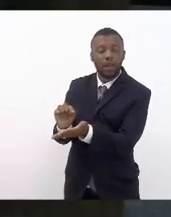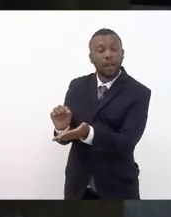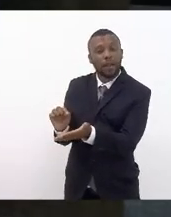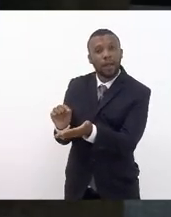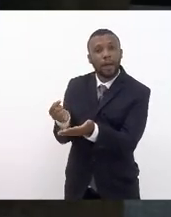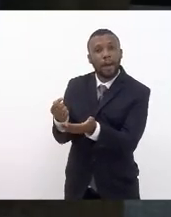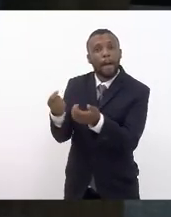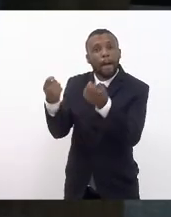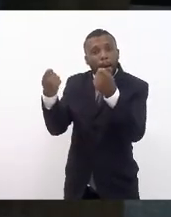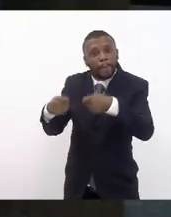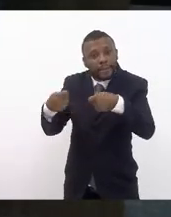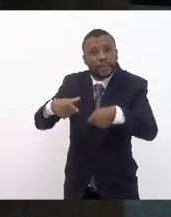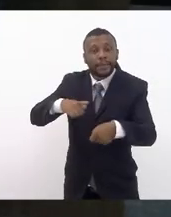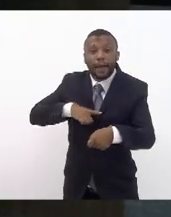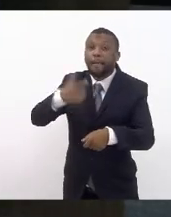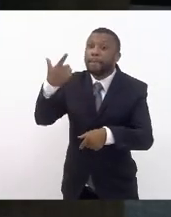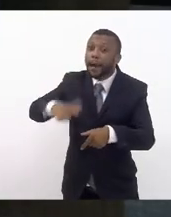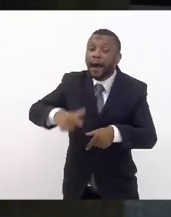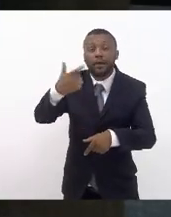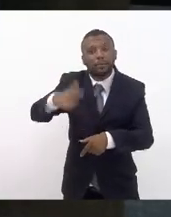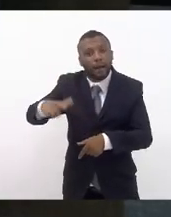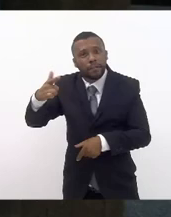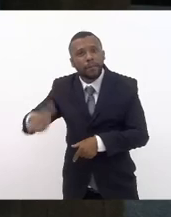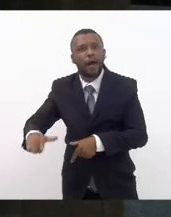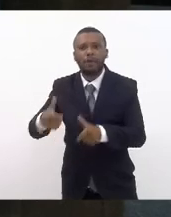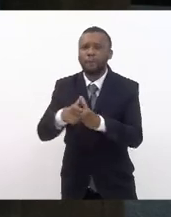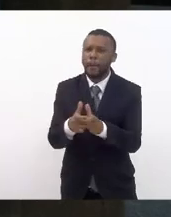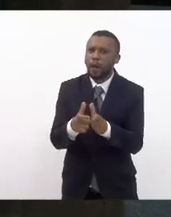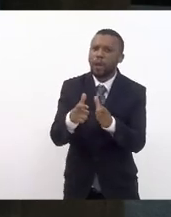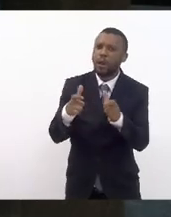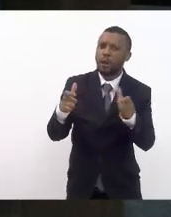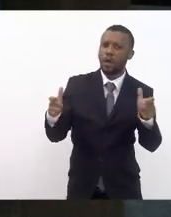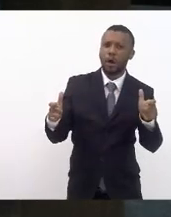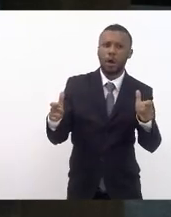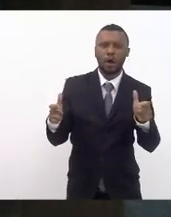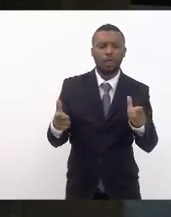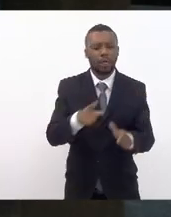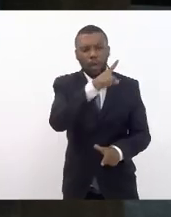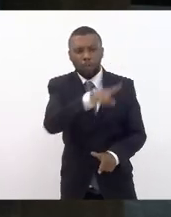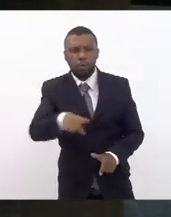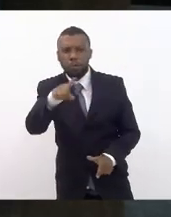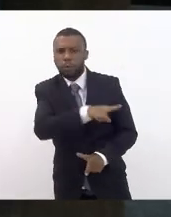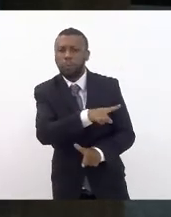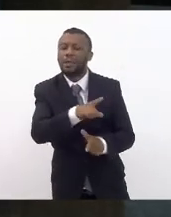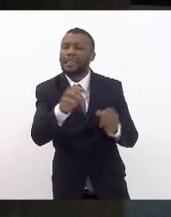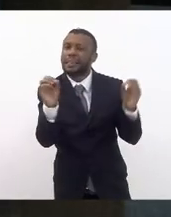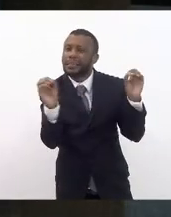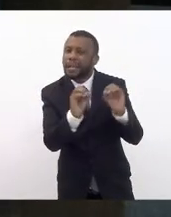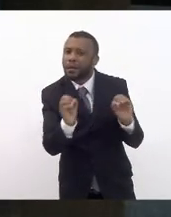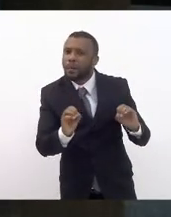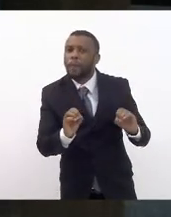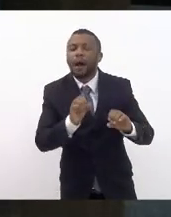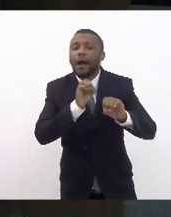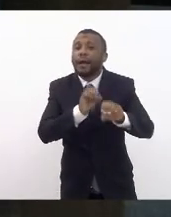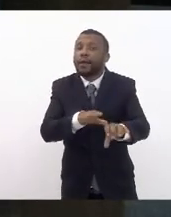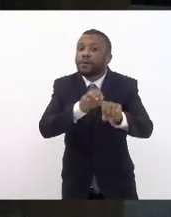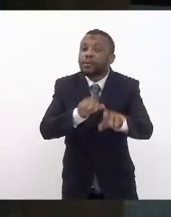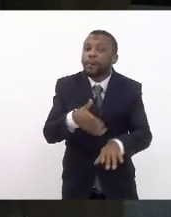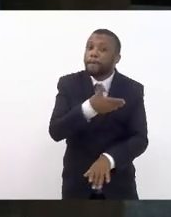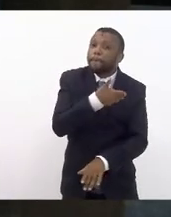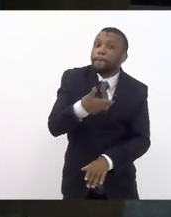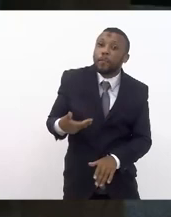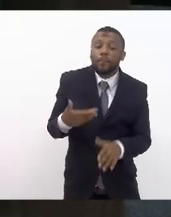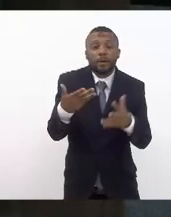precisa cada vez ter mais e não extinguir nenhuma. Educação pública